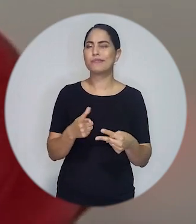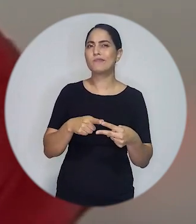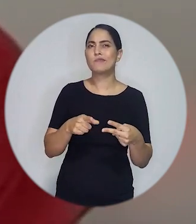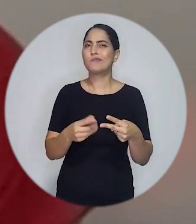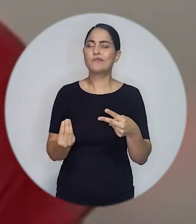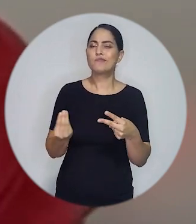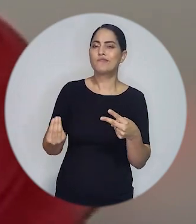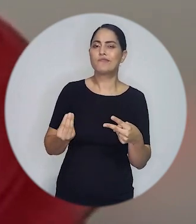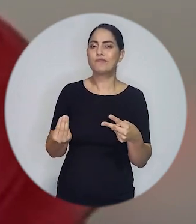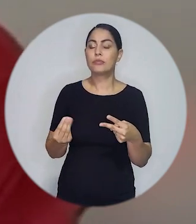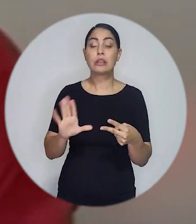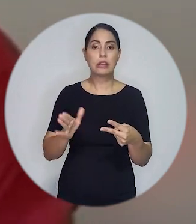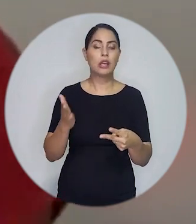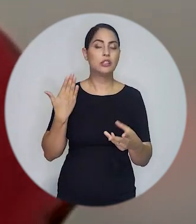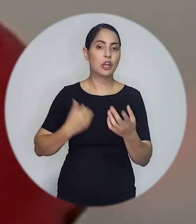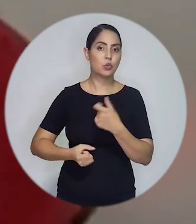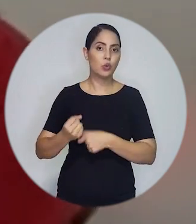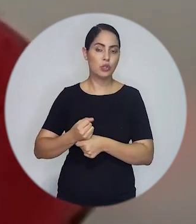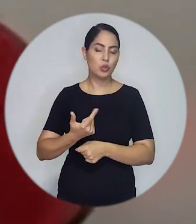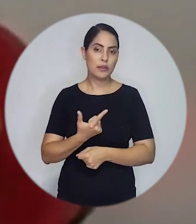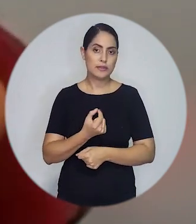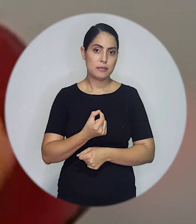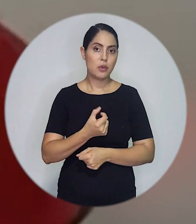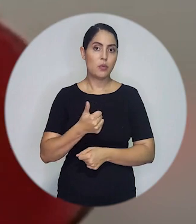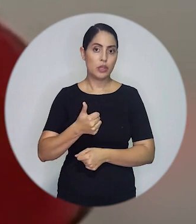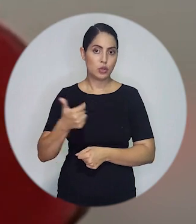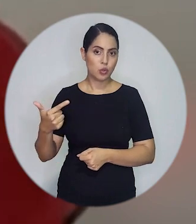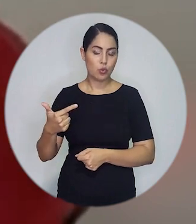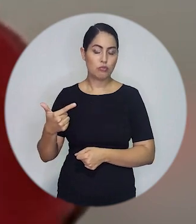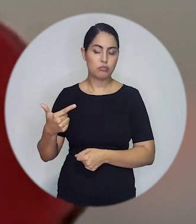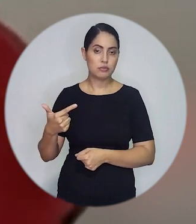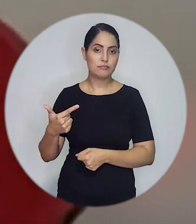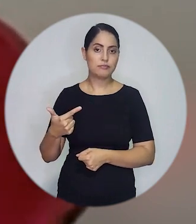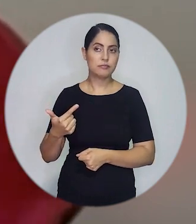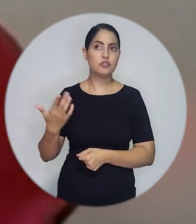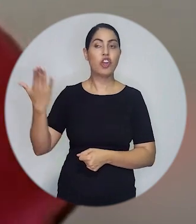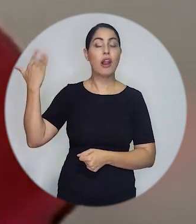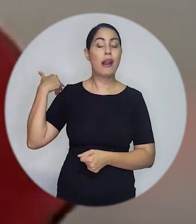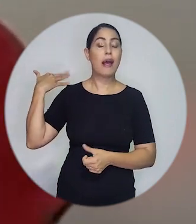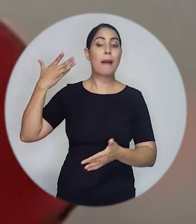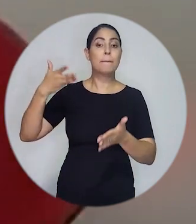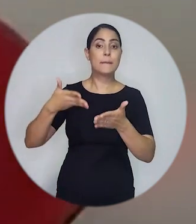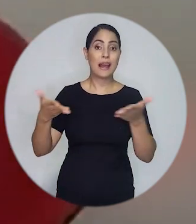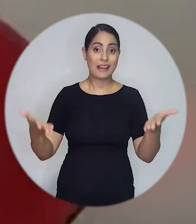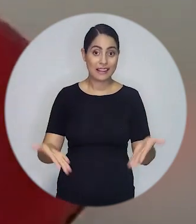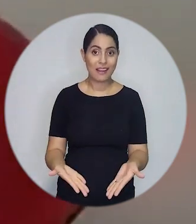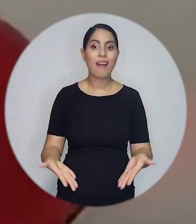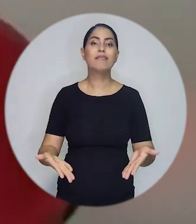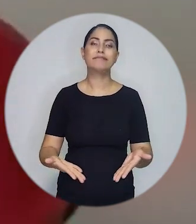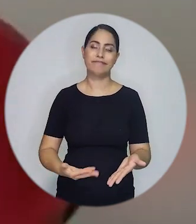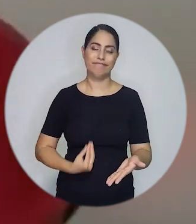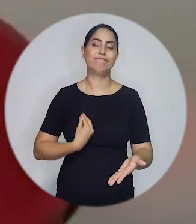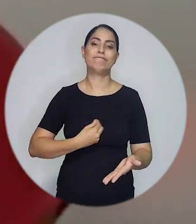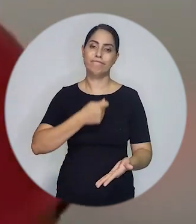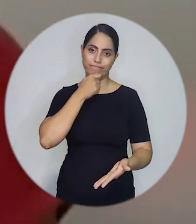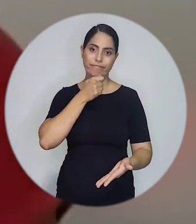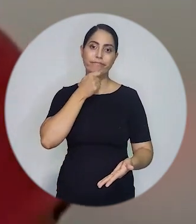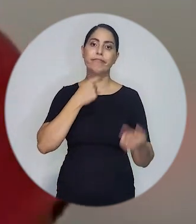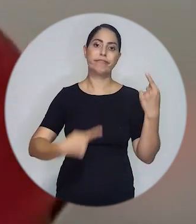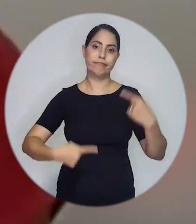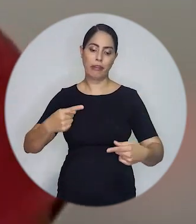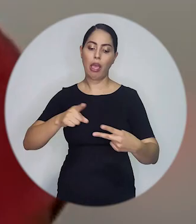administrativa, apesar de nós termos um precedente, que ele é de 2012, até hoje essa discussão